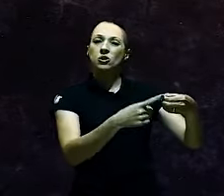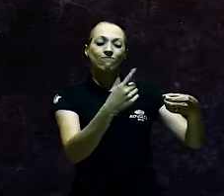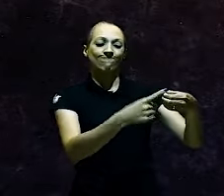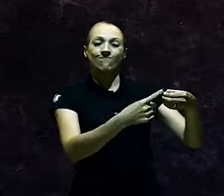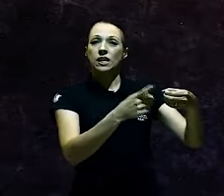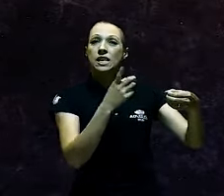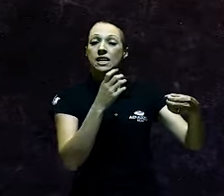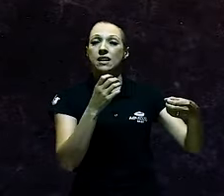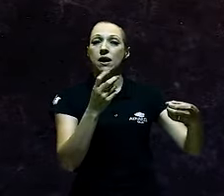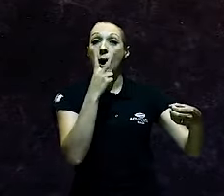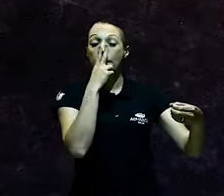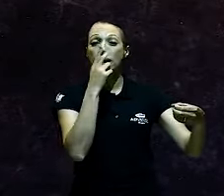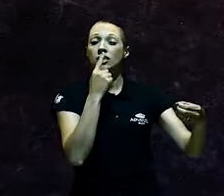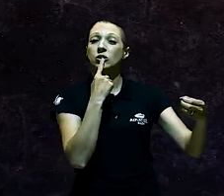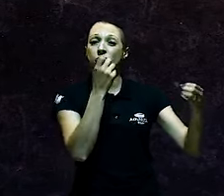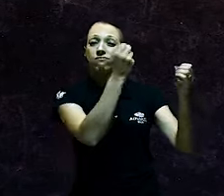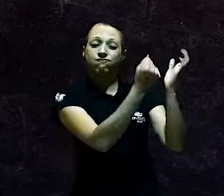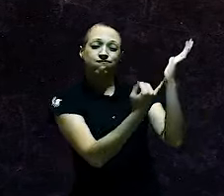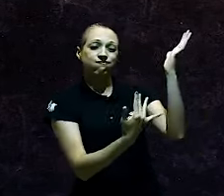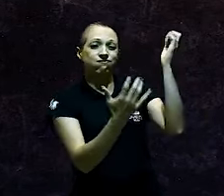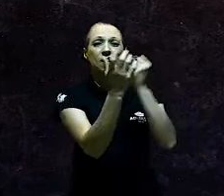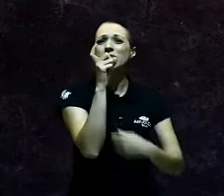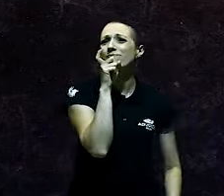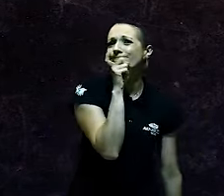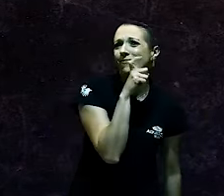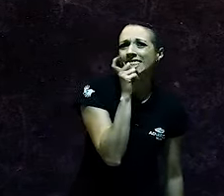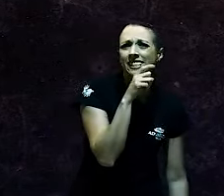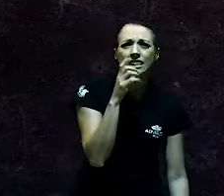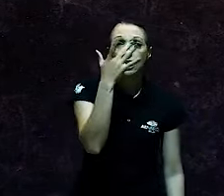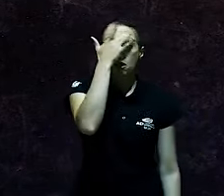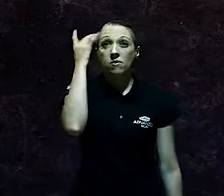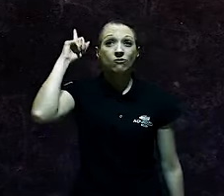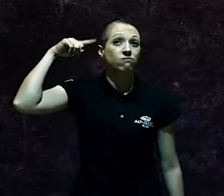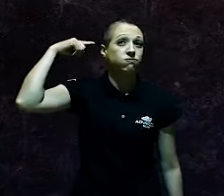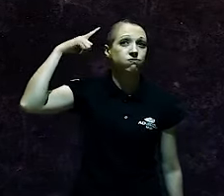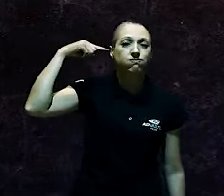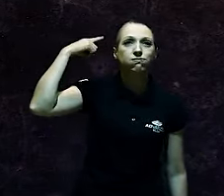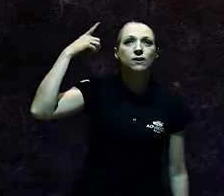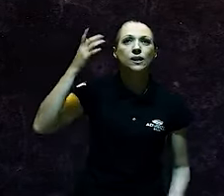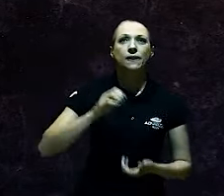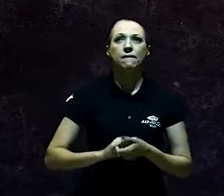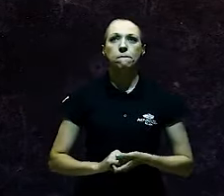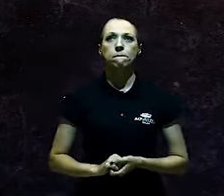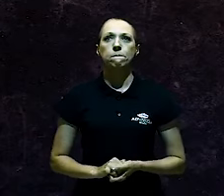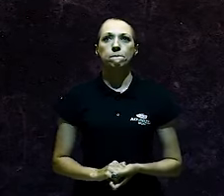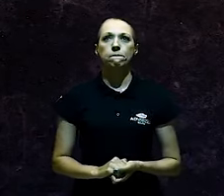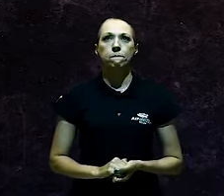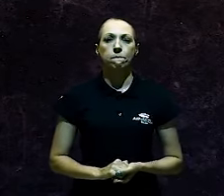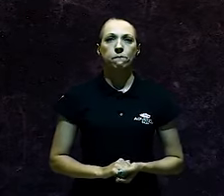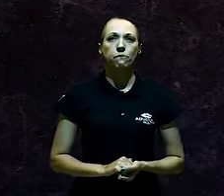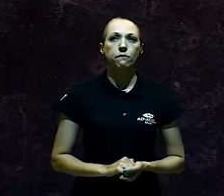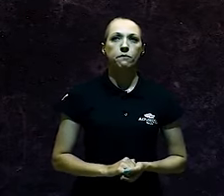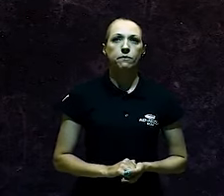sanguinária, toda cheia de mentira e de roubo, e que não solta a sua presa. Versículo 2. Eis o estalo